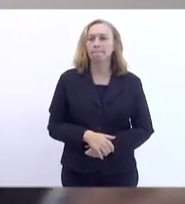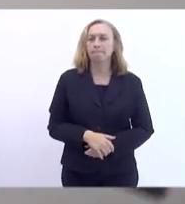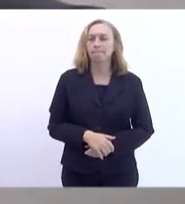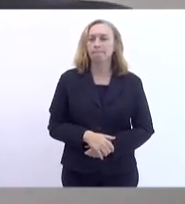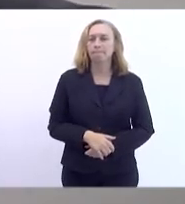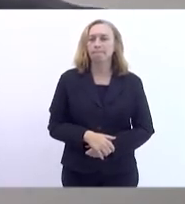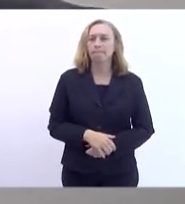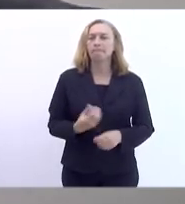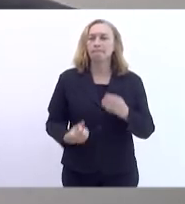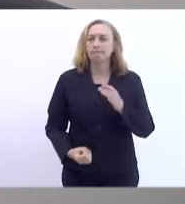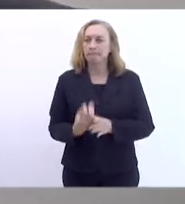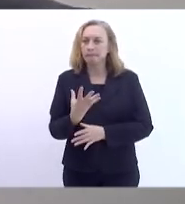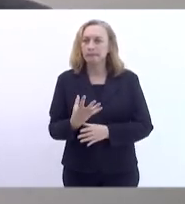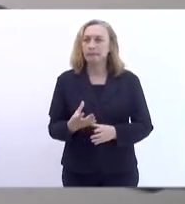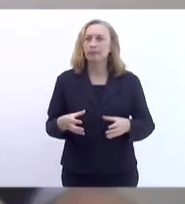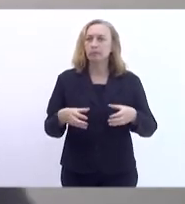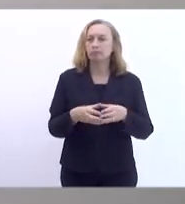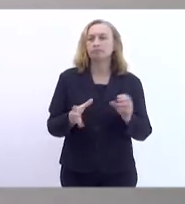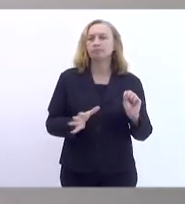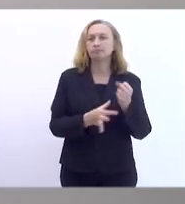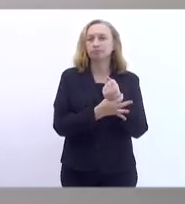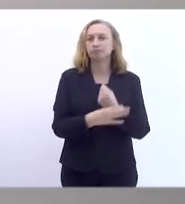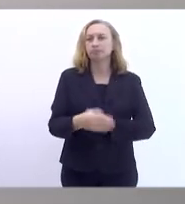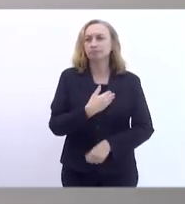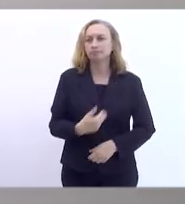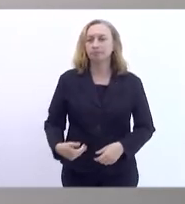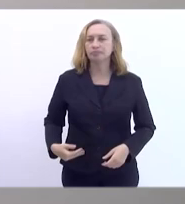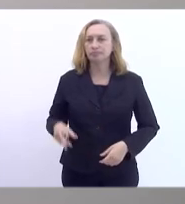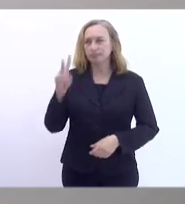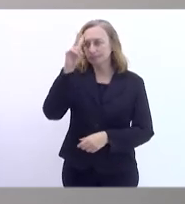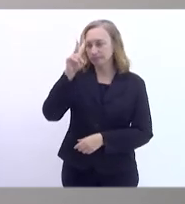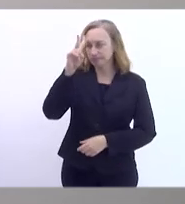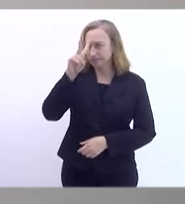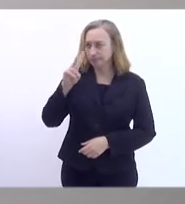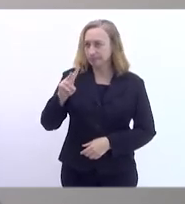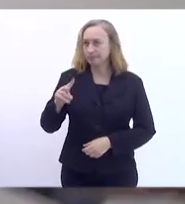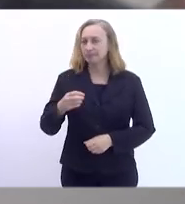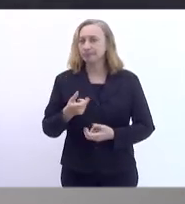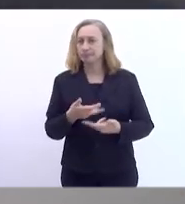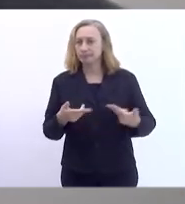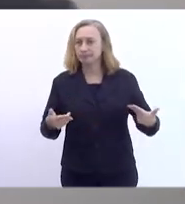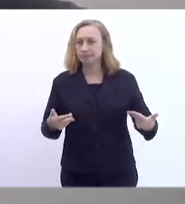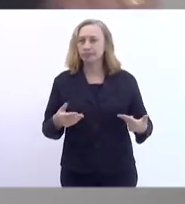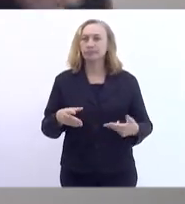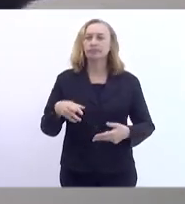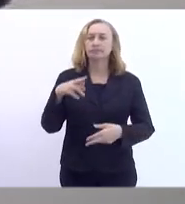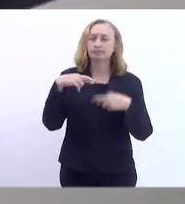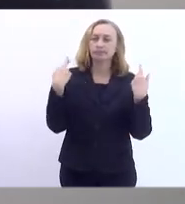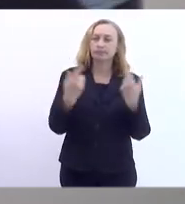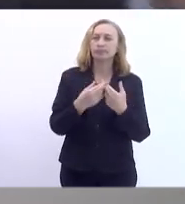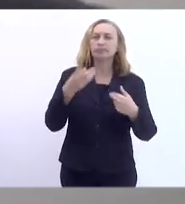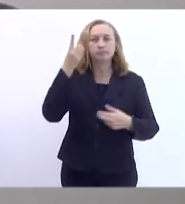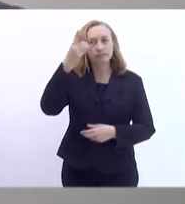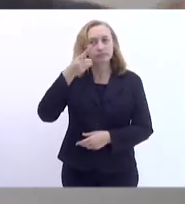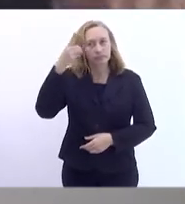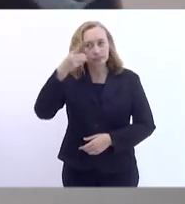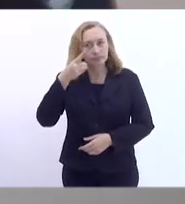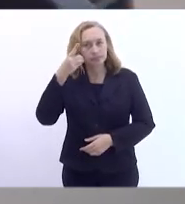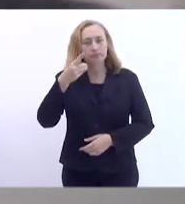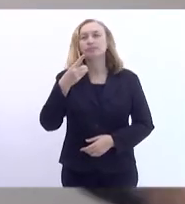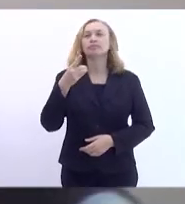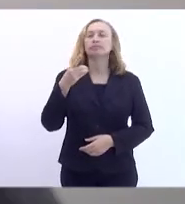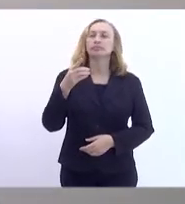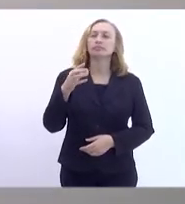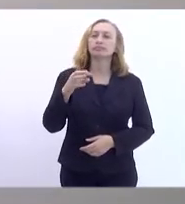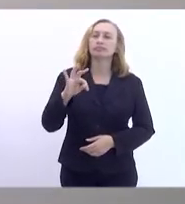construída também com a comissão de Segurança Pública lembra de inúmeras reuniões com a deputada Martha Rocha Deputado Flávio